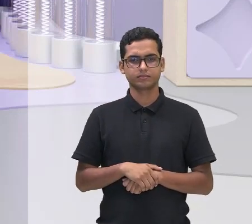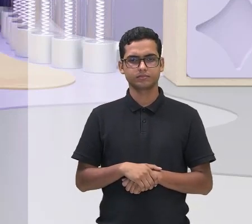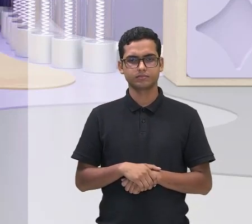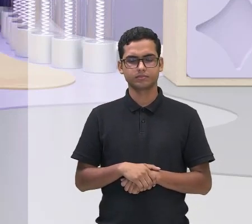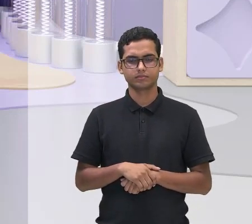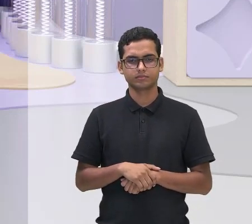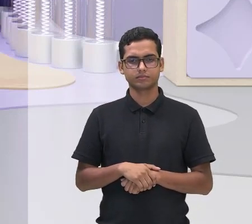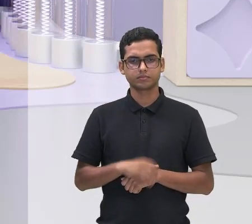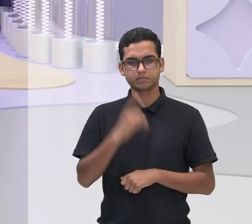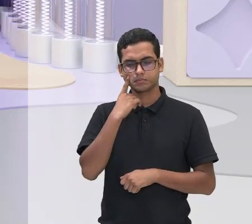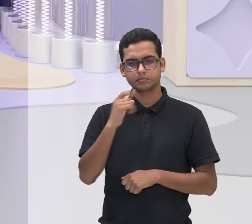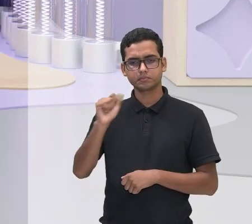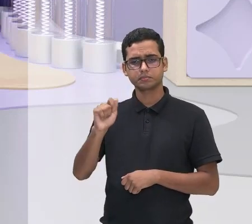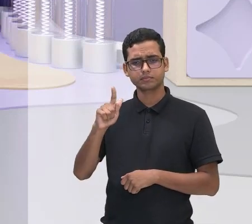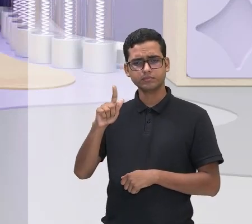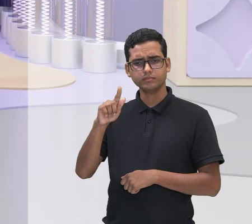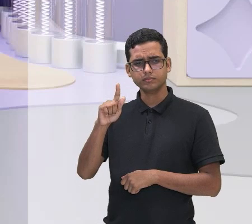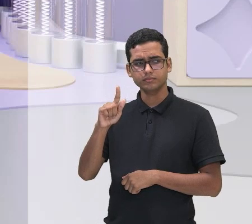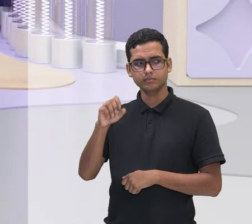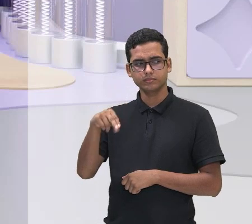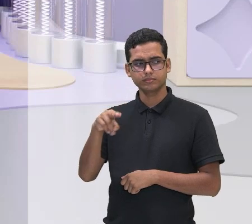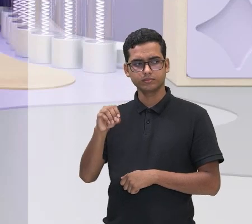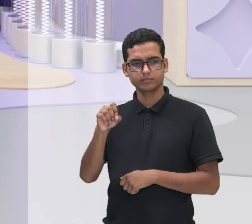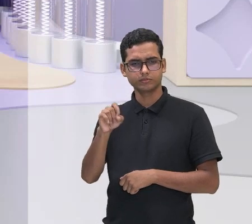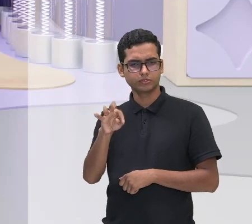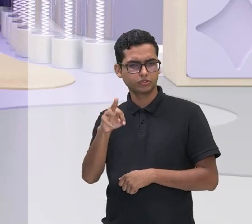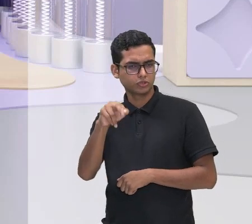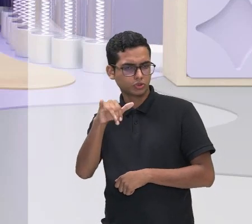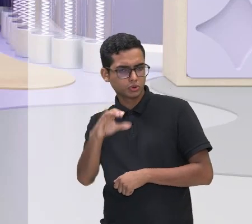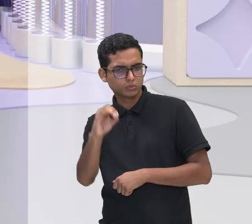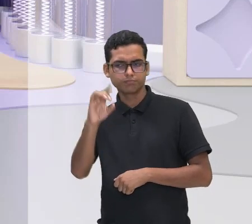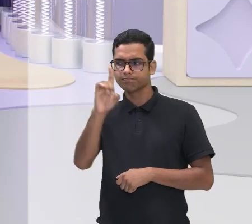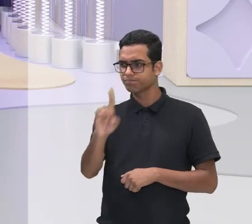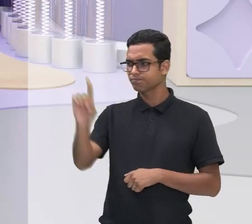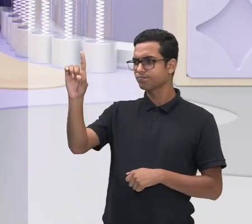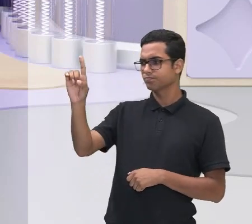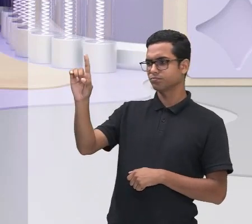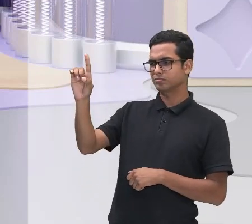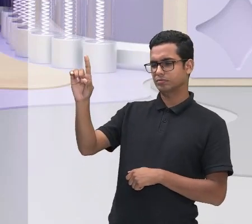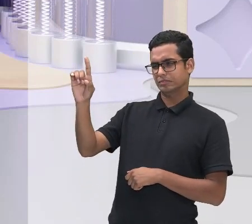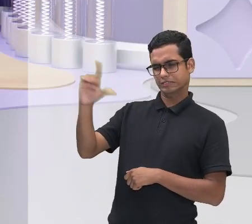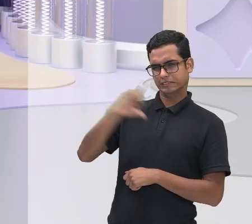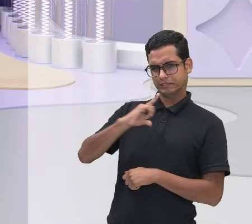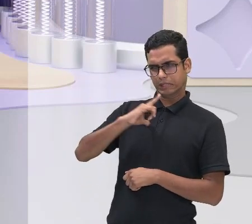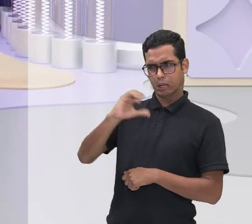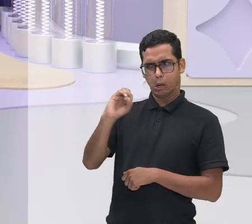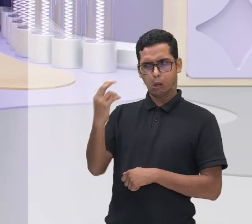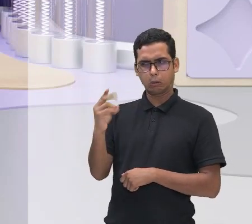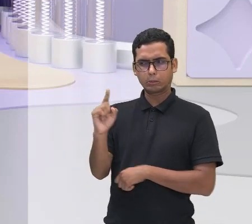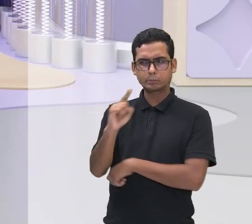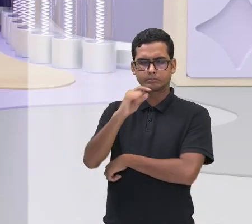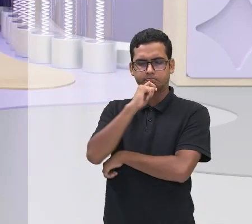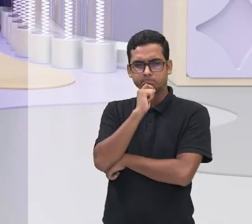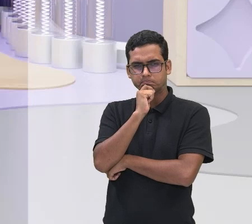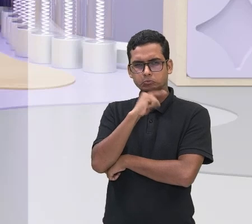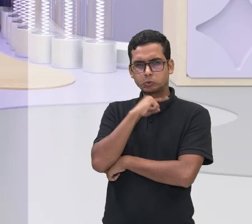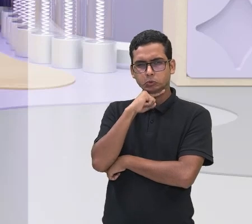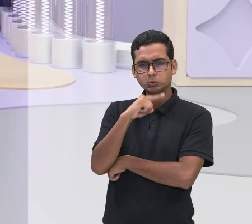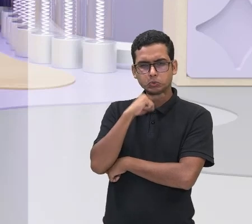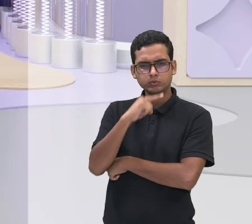que Deus existe, não existe, eu não sei dizer. Né? E acredito que nenhuma das religiões, nenhuma